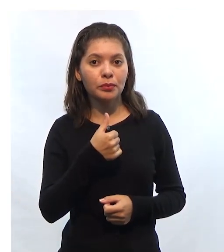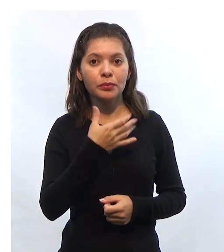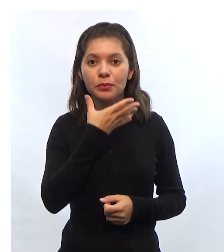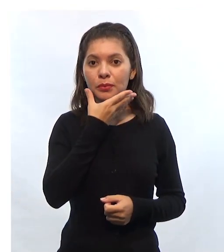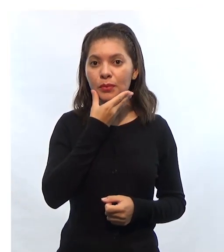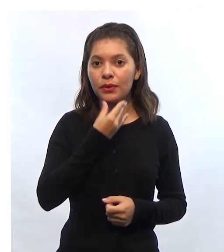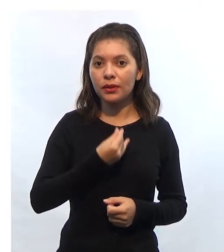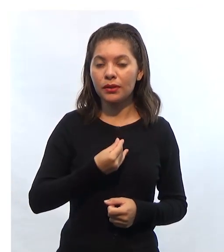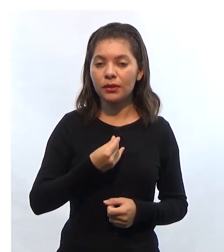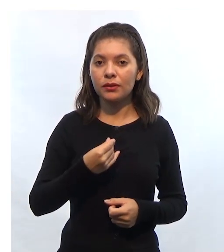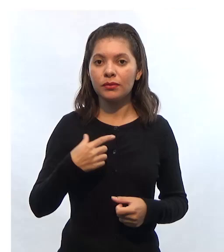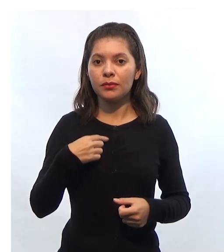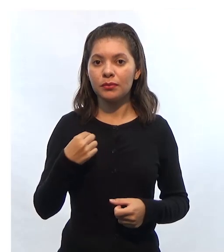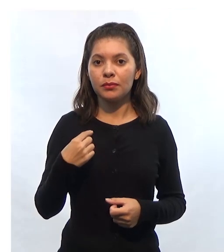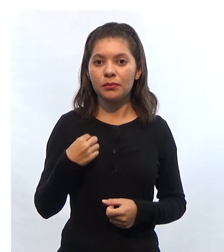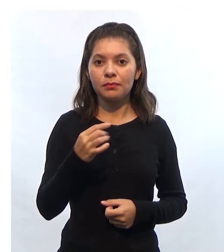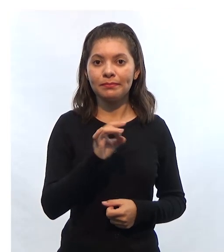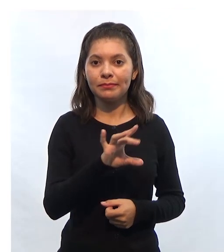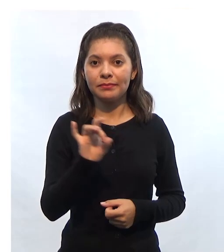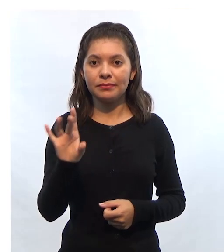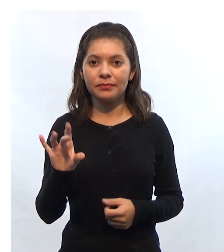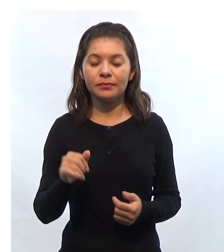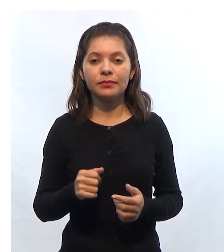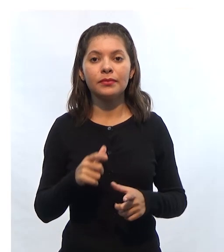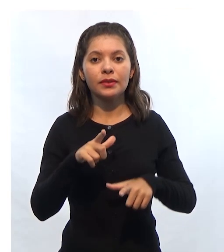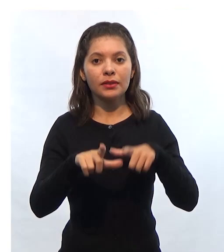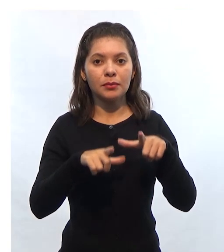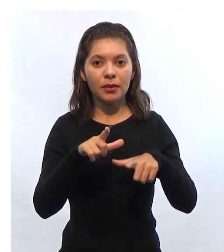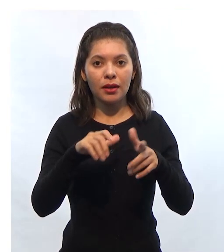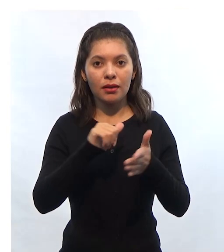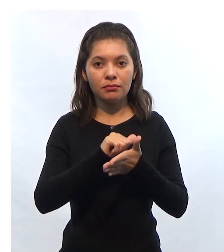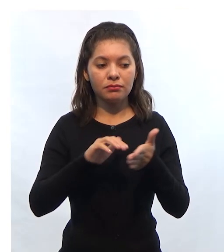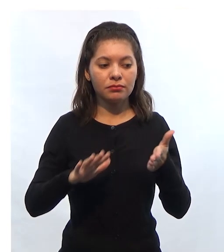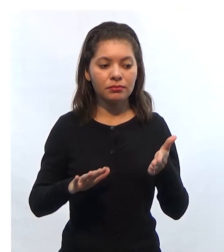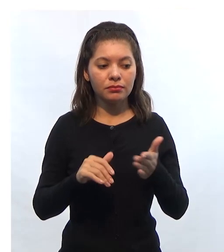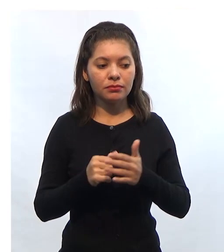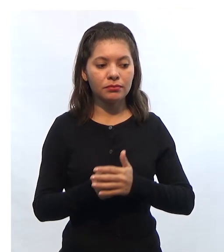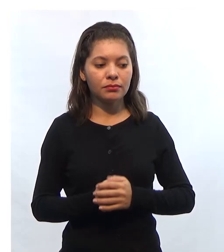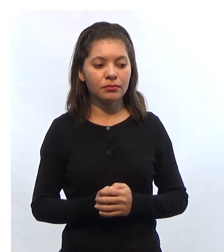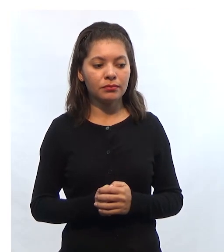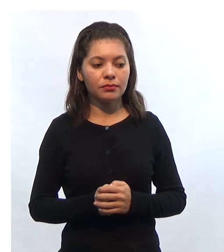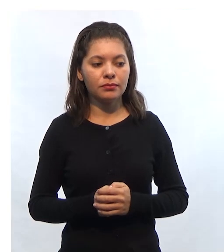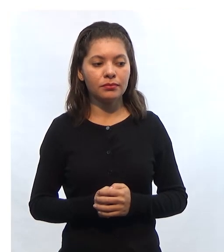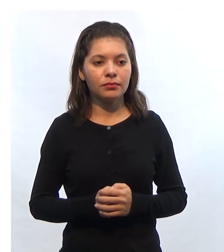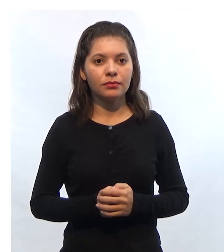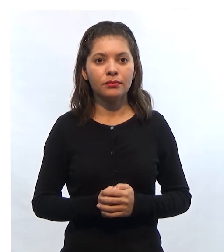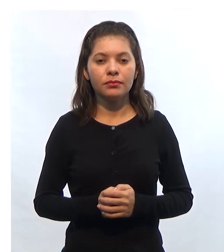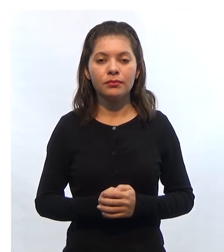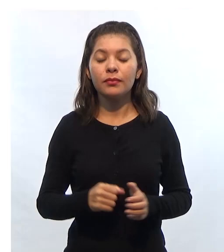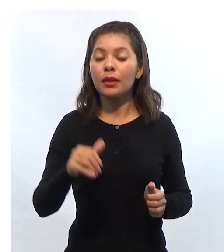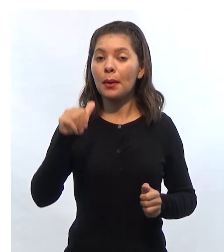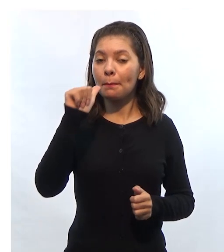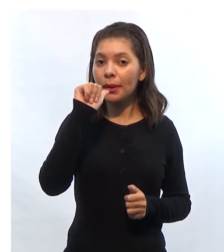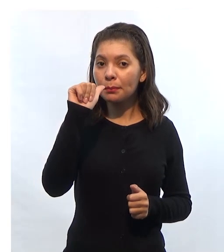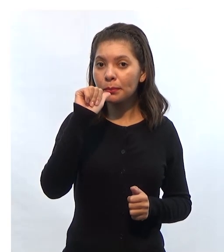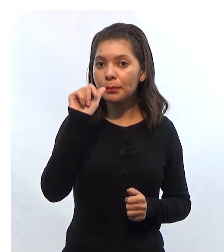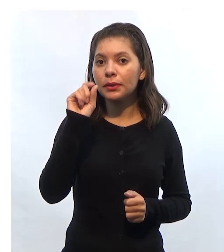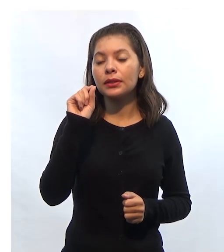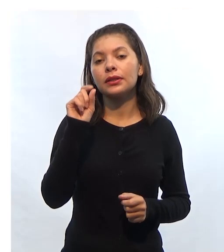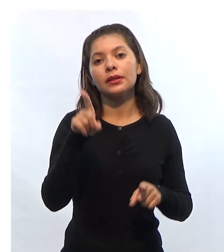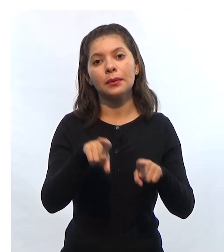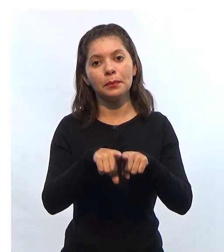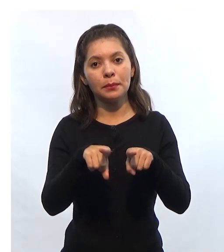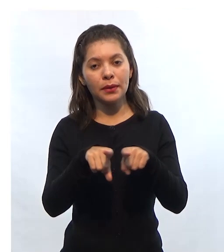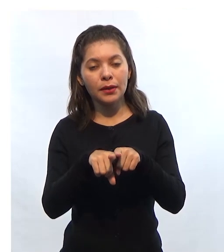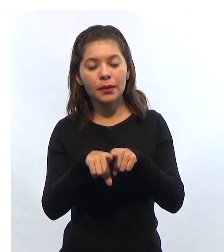sexo, né? Então, você vai ter as roupas para cada sexo, ele vai trabalhar muito com isso. Os refrigerantes trabalham muito com isso